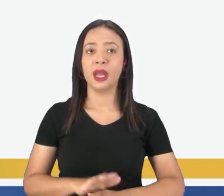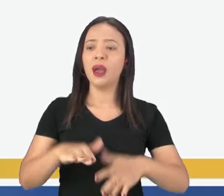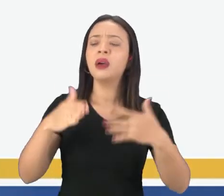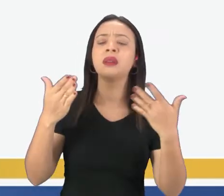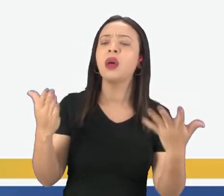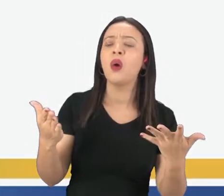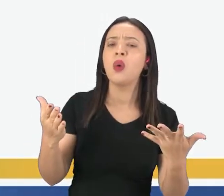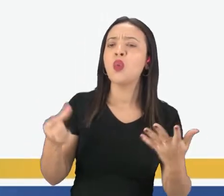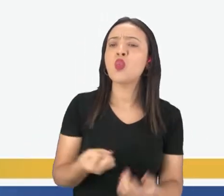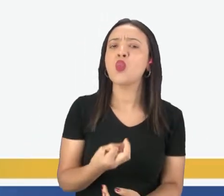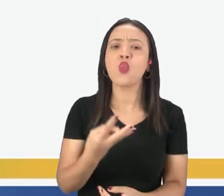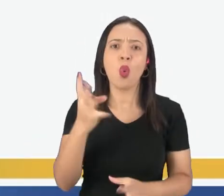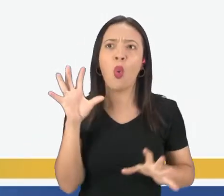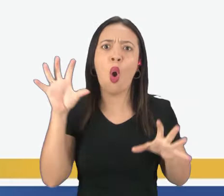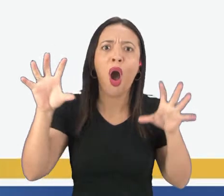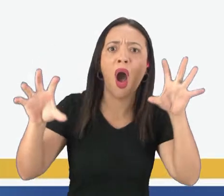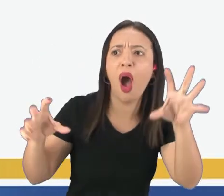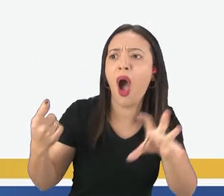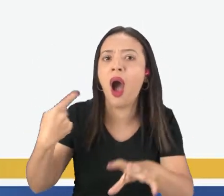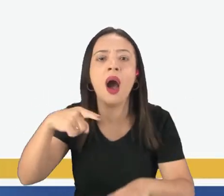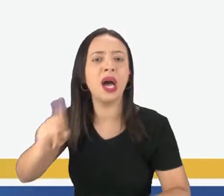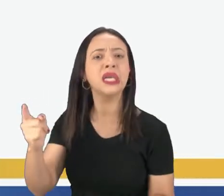Então, quantos monstros vão à festa?